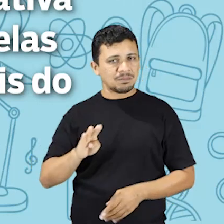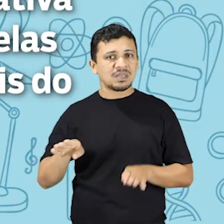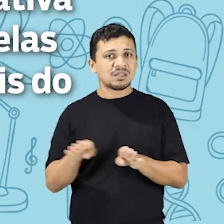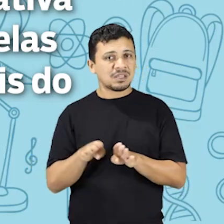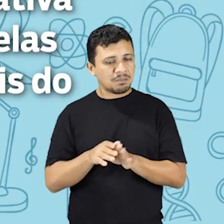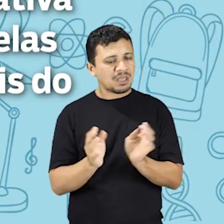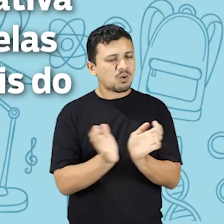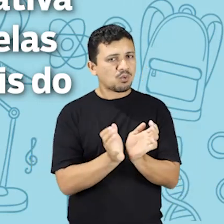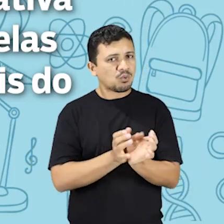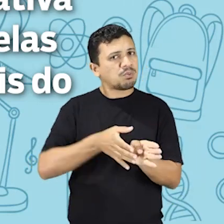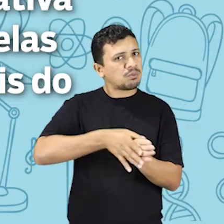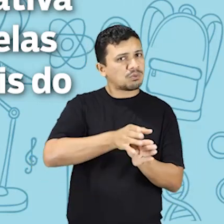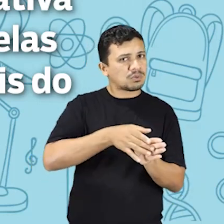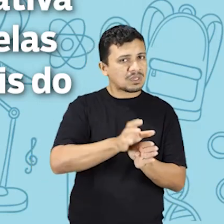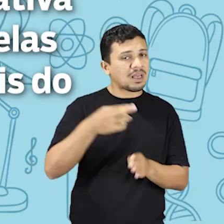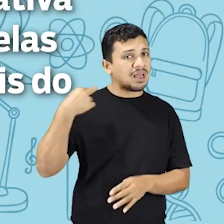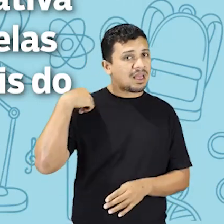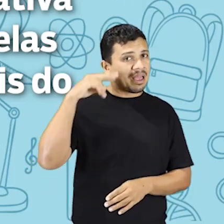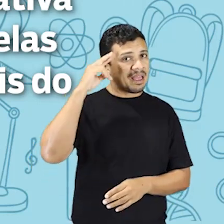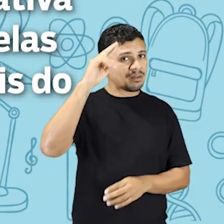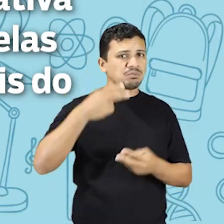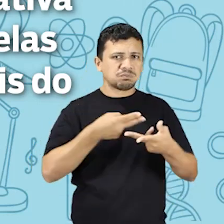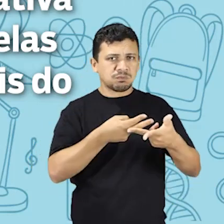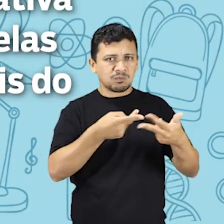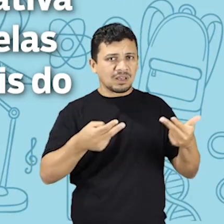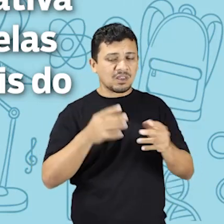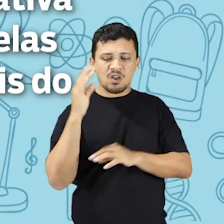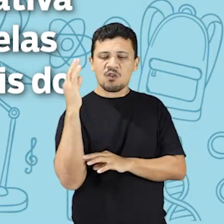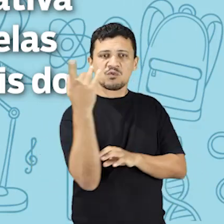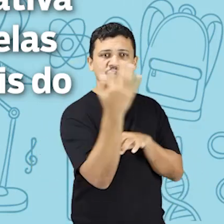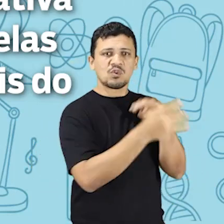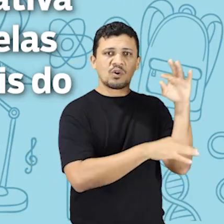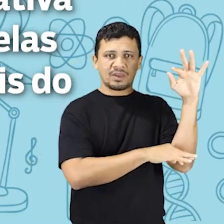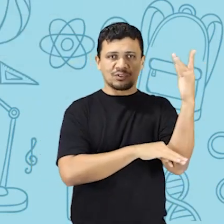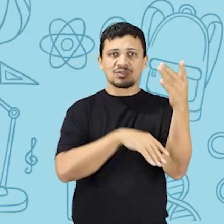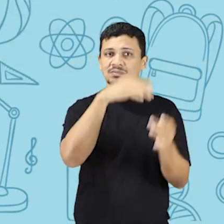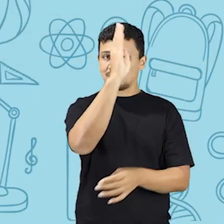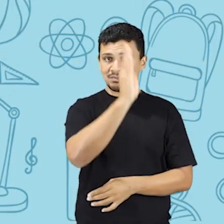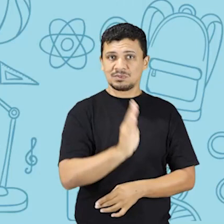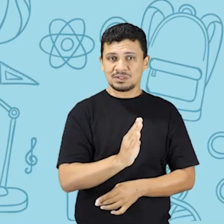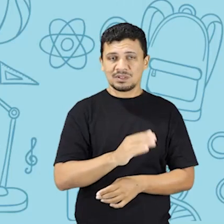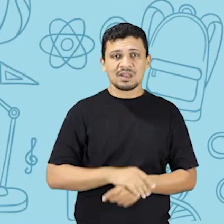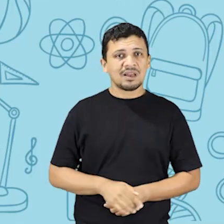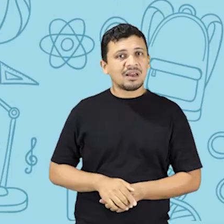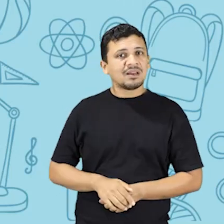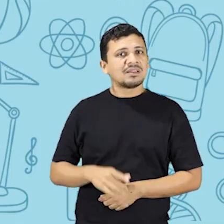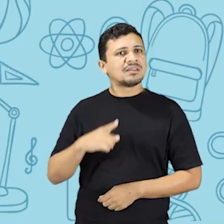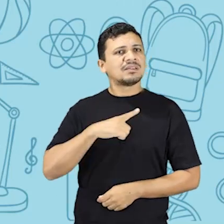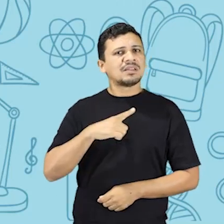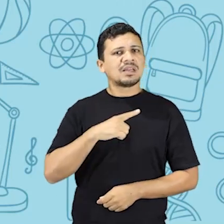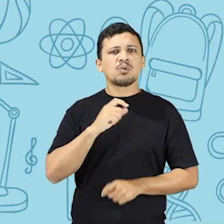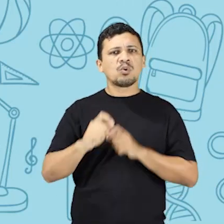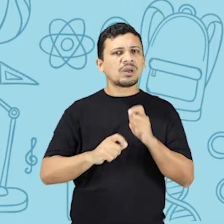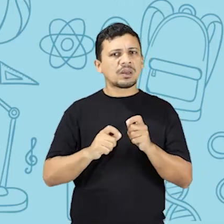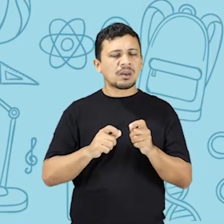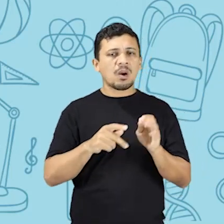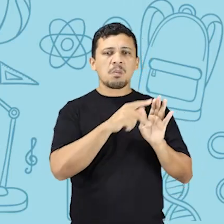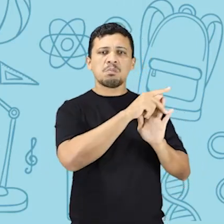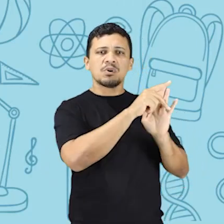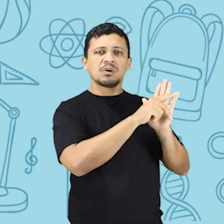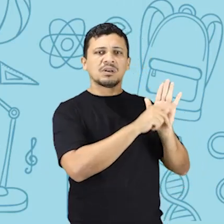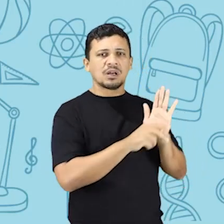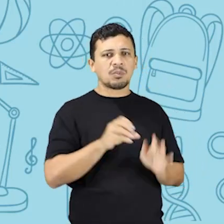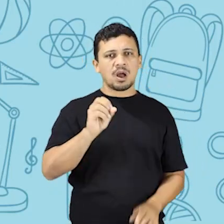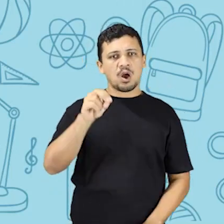da Iniciativa Interreligiosa pelas Florestas Tropicais do Brasil, iniciativa que integra o Programa das